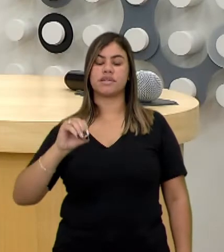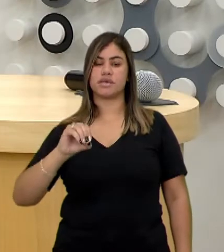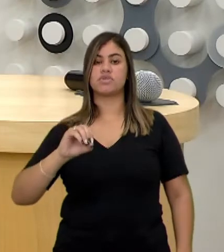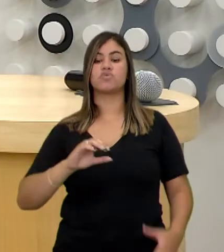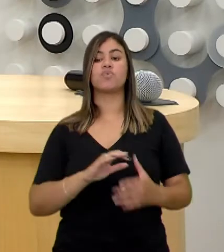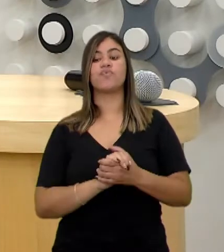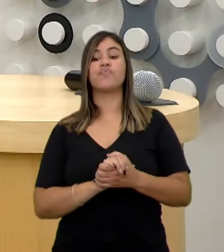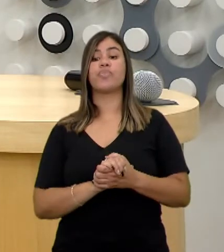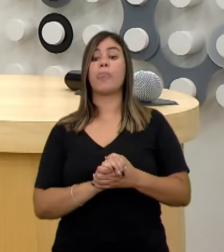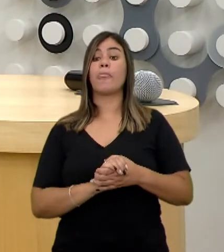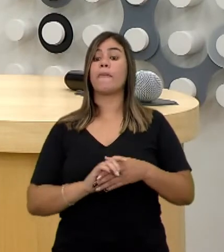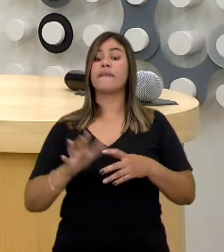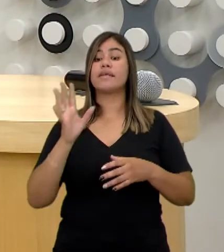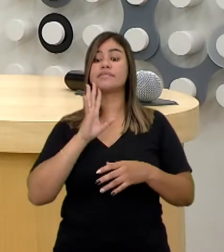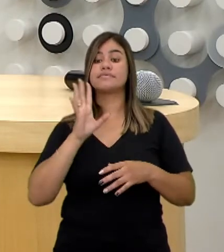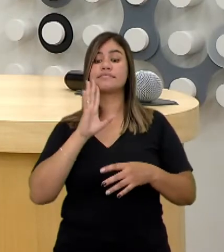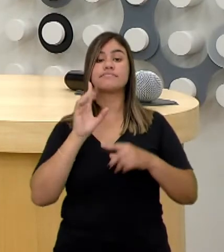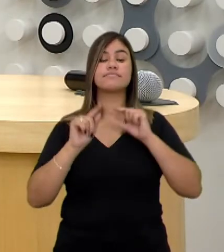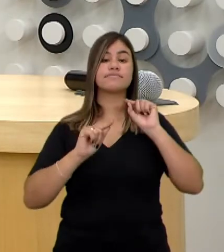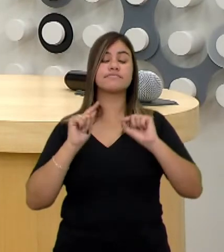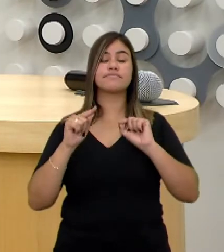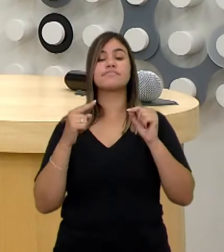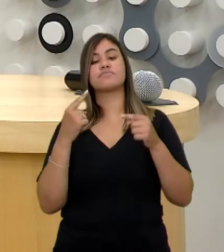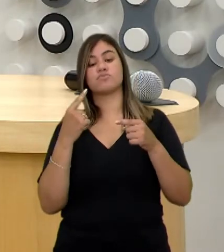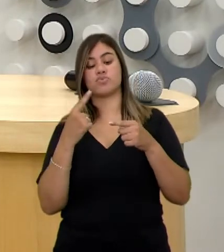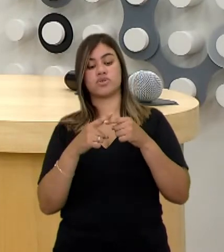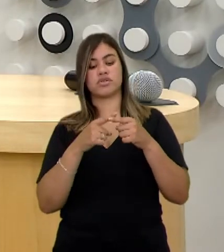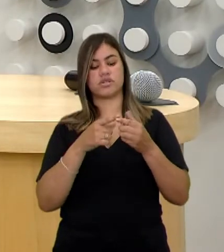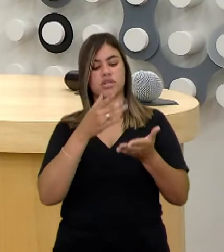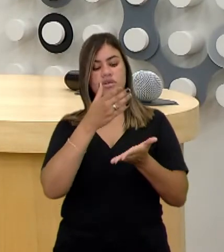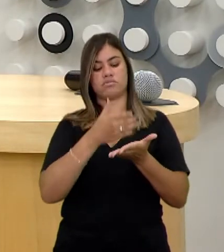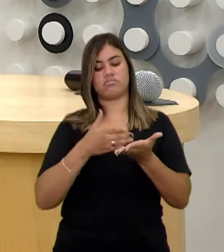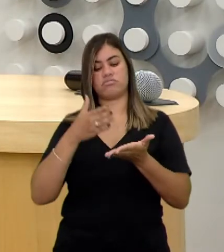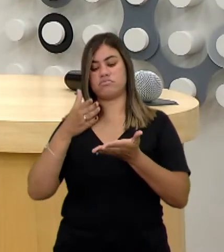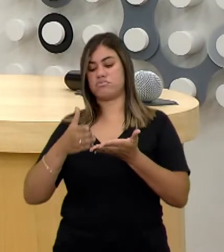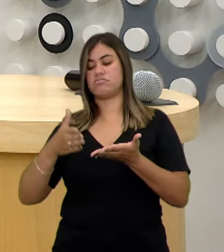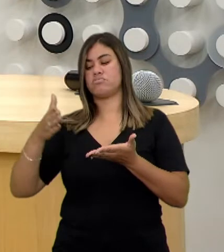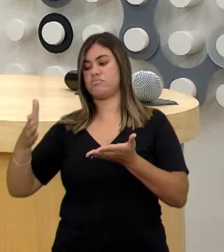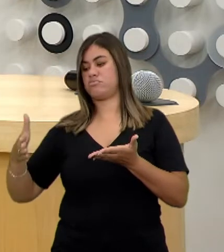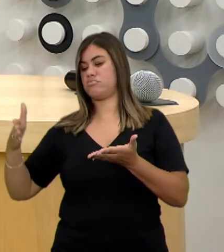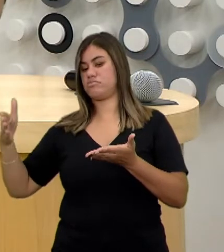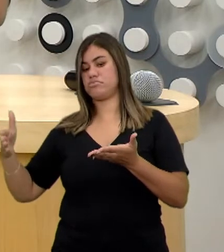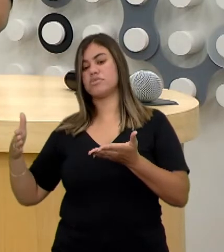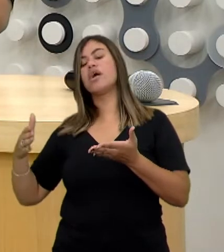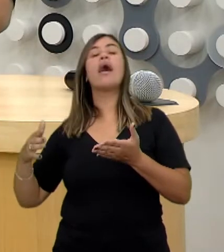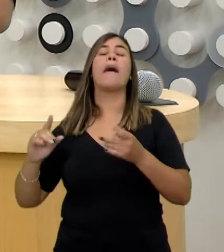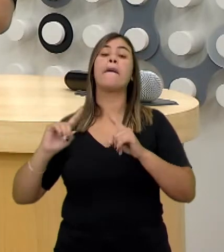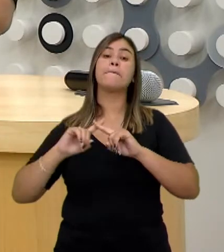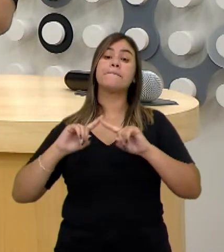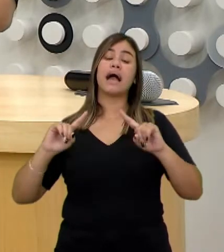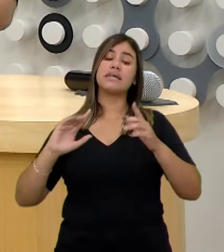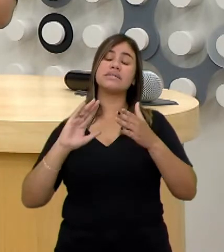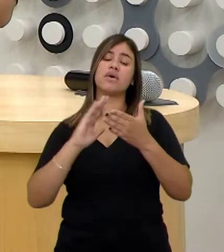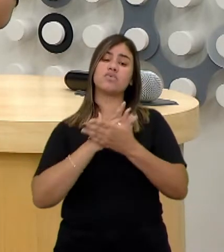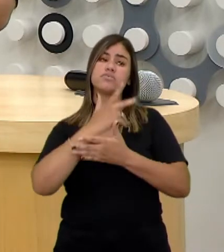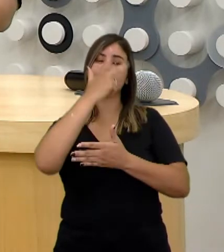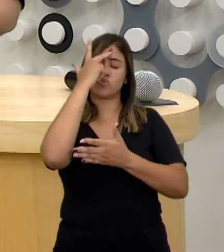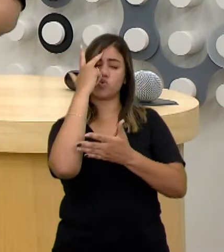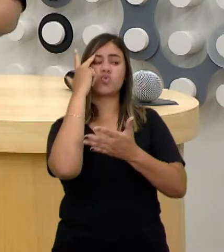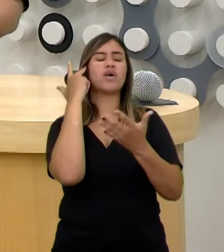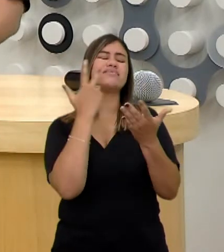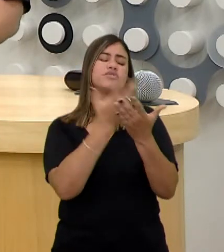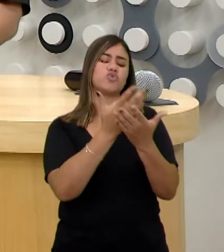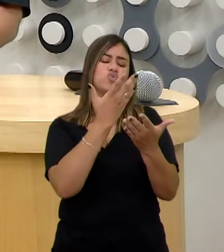interessante de ver porque ela tem essas suas divisões. É lógico que tem estudos recentes querendo fazer mudanças, né? Porque, lógico,